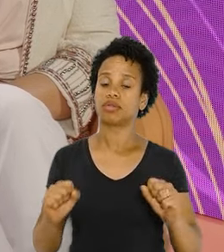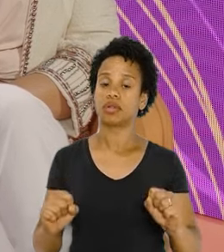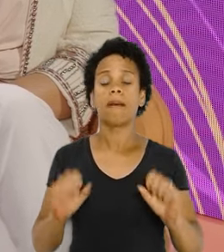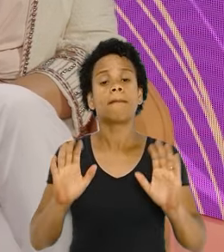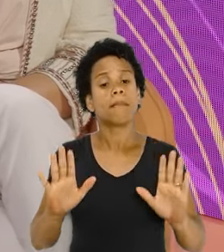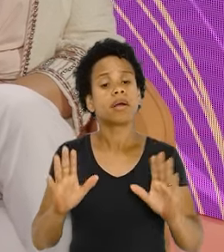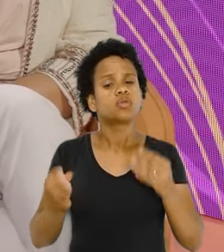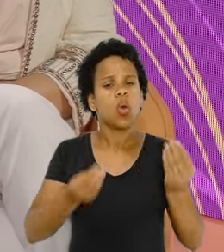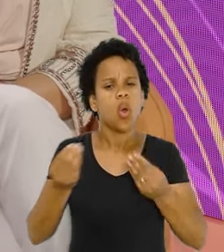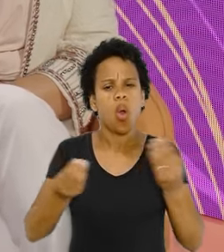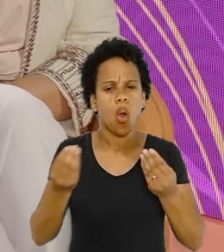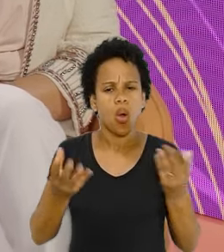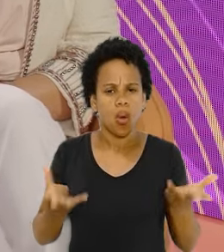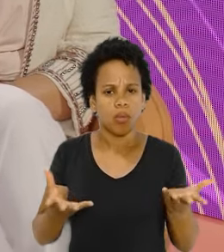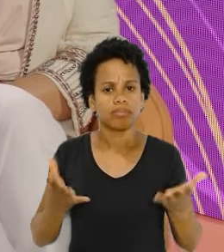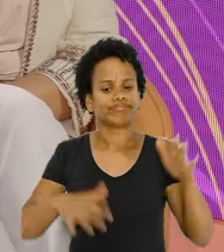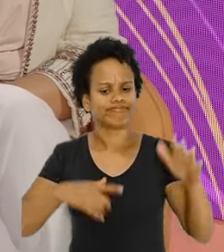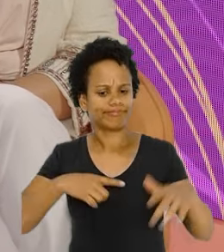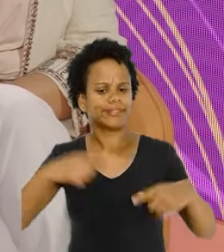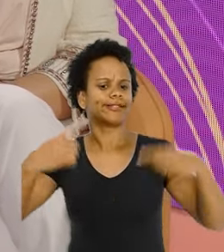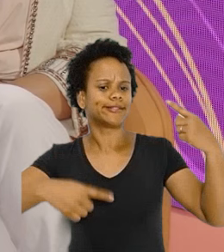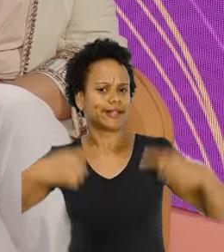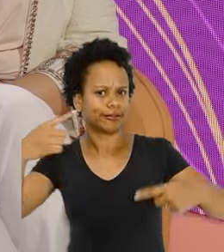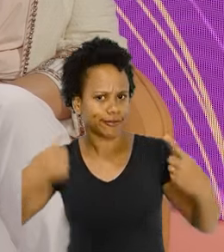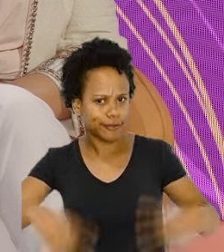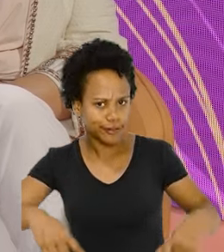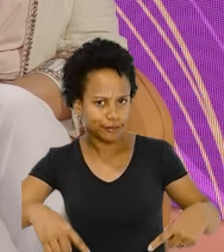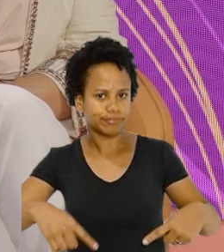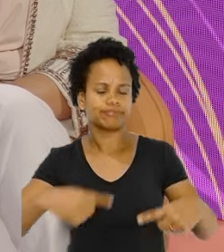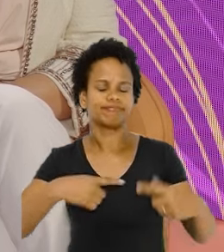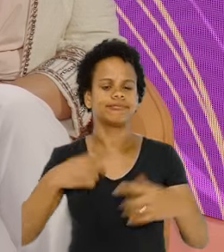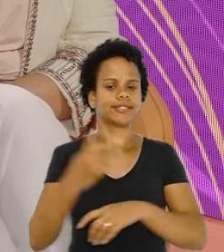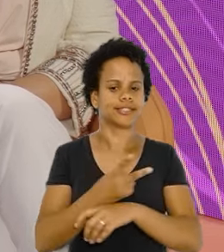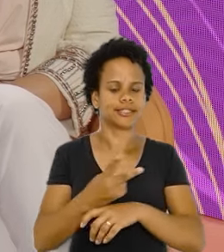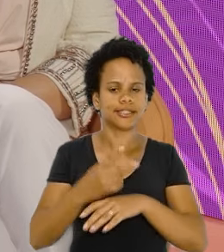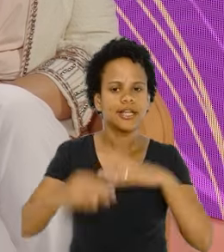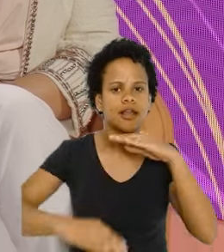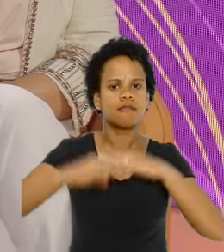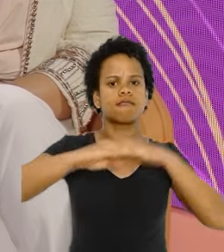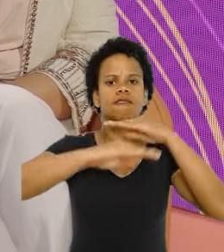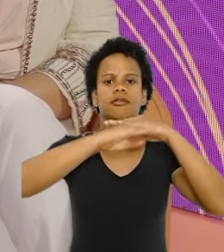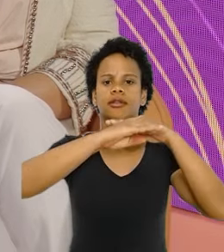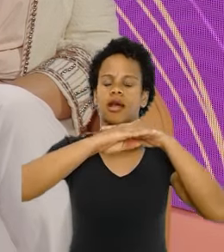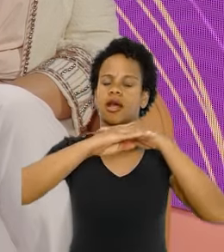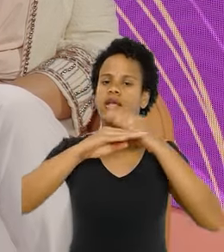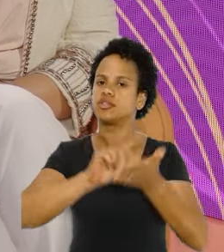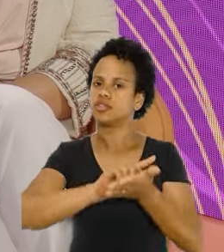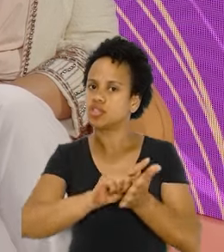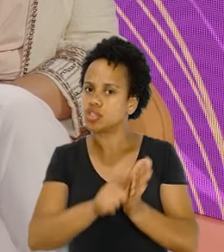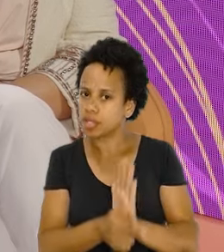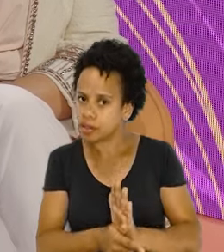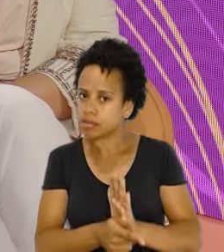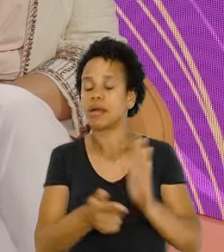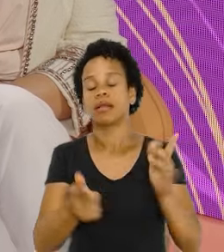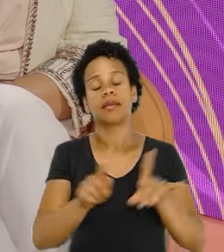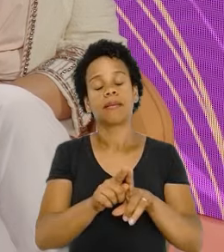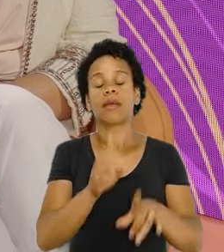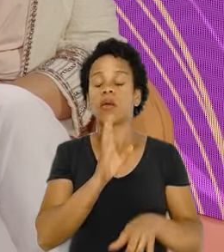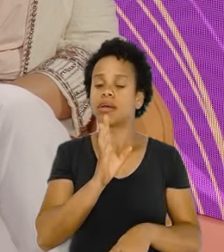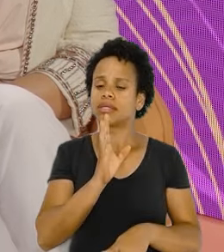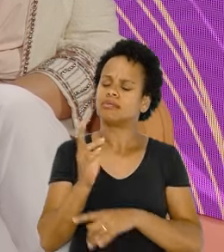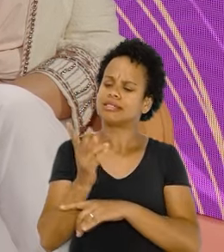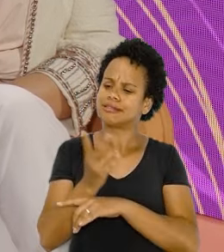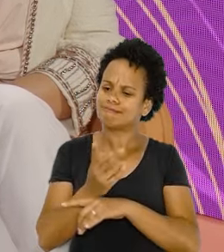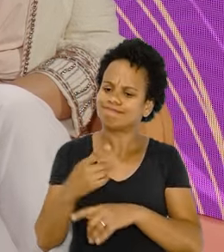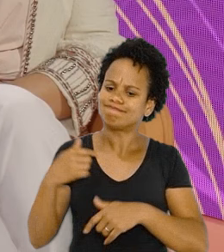funciona diante dos Desafios diante da busca da Equidade de gênero diante do conhecimento que essas mulheres têm que